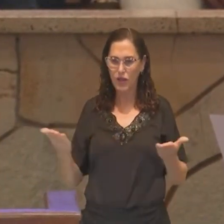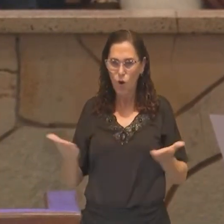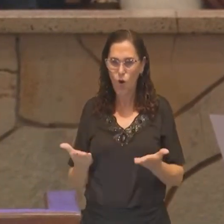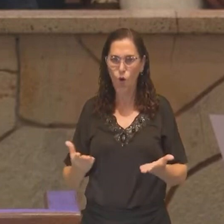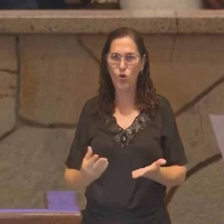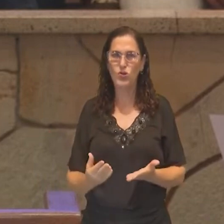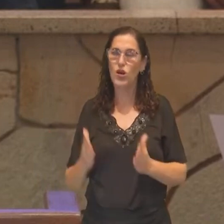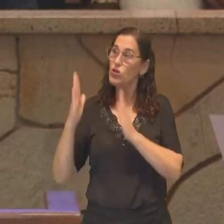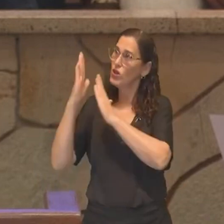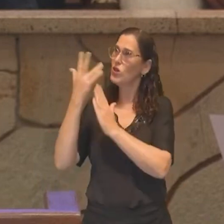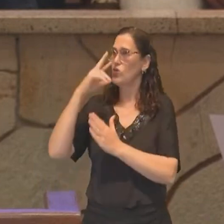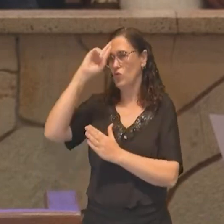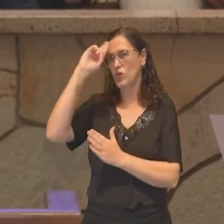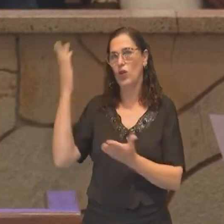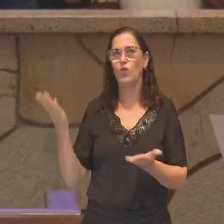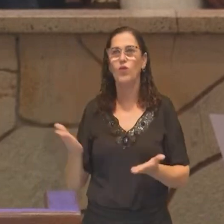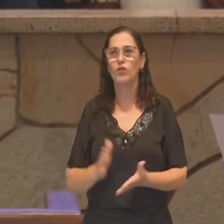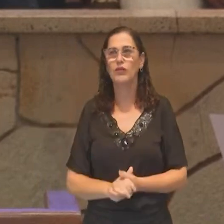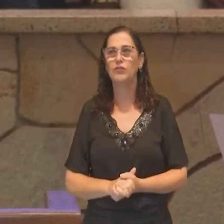encontramos diante do Senhor.